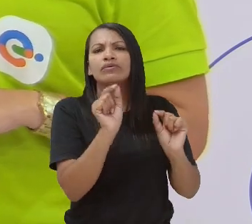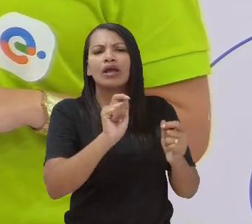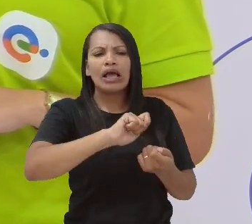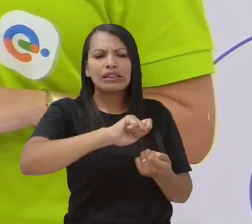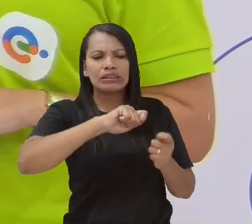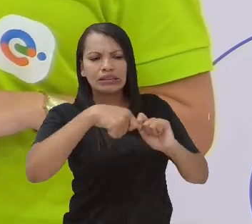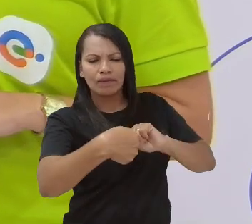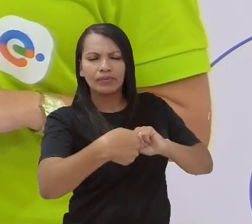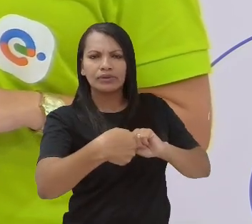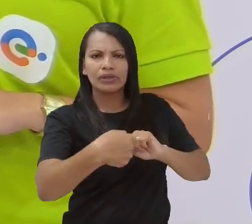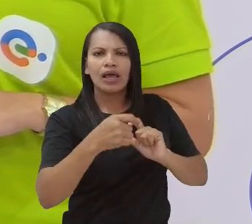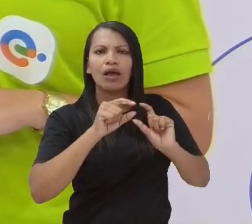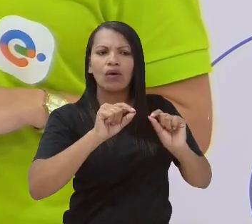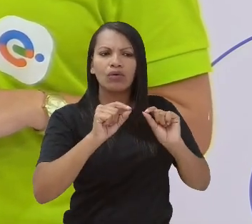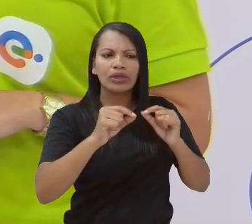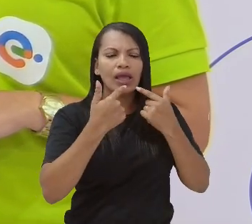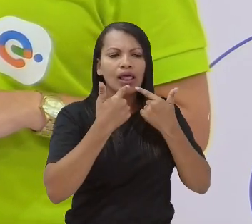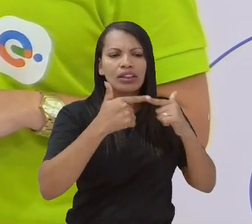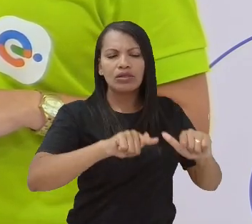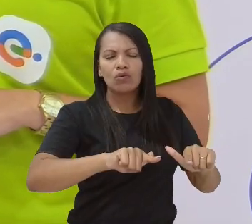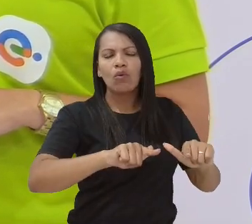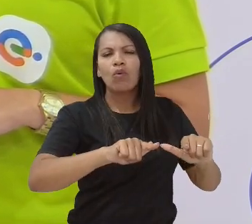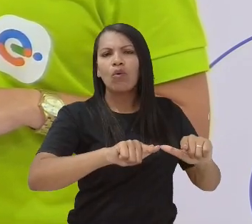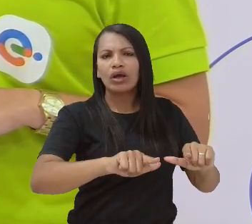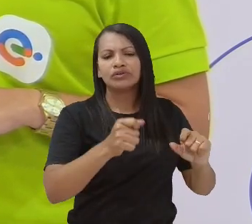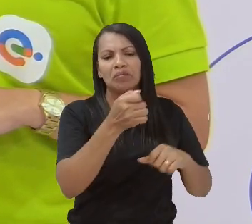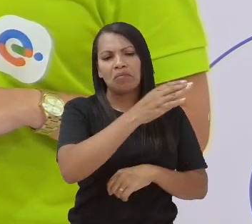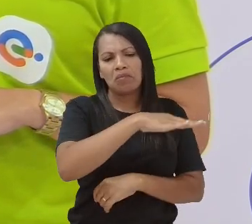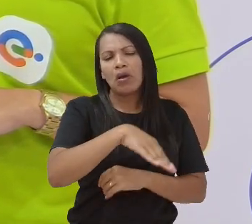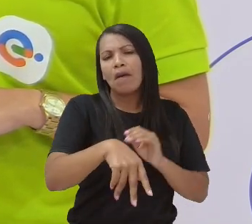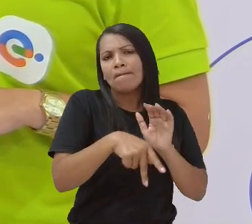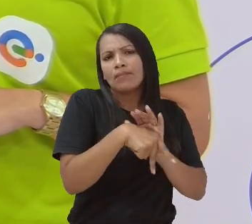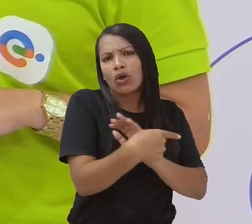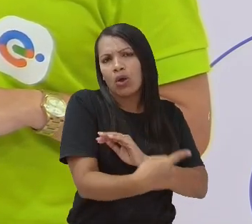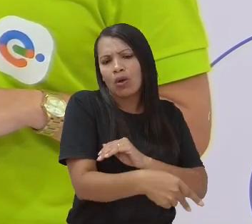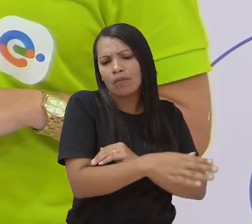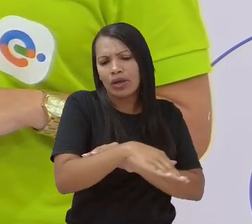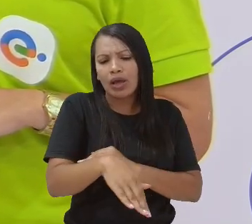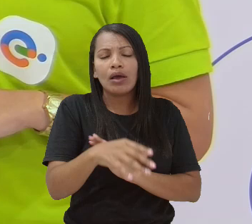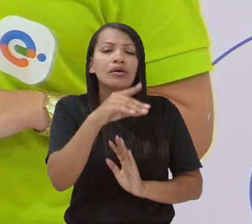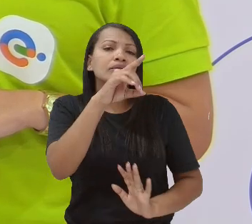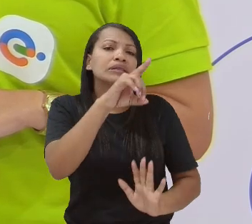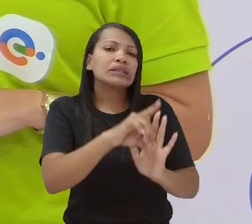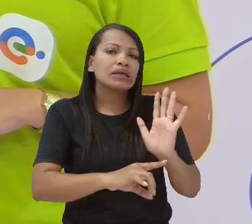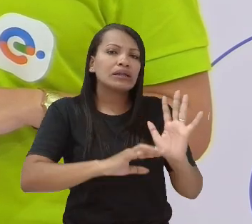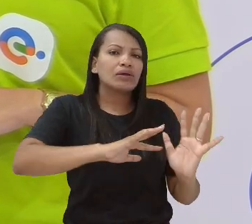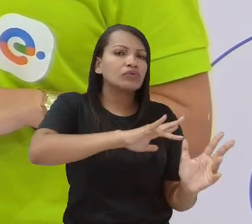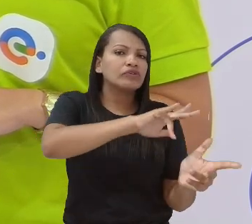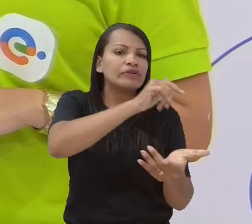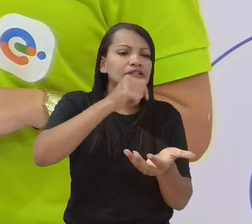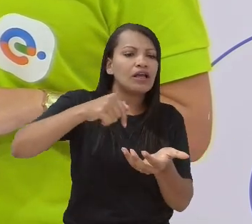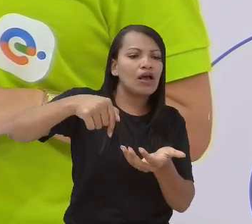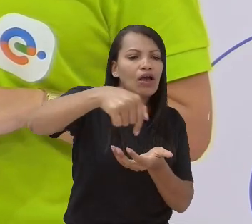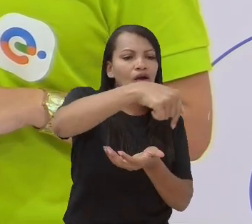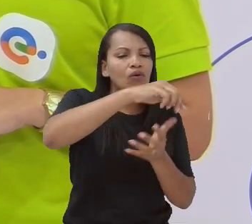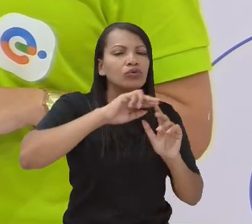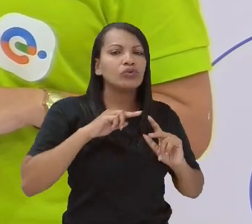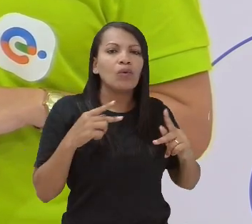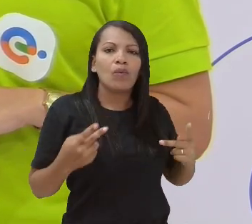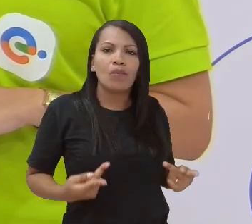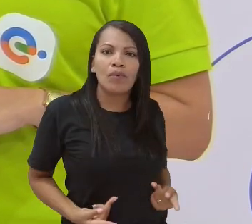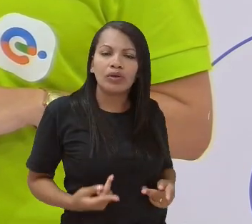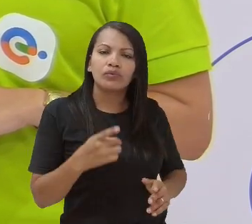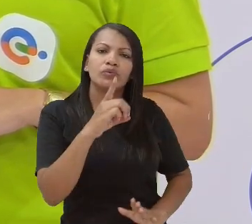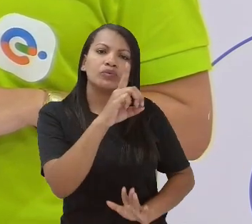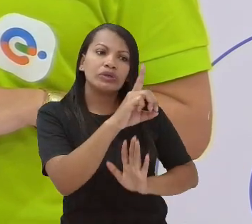né, para a melhor compreensão. Sim. Porque a gente pensar, por exemplo, que a gente citou dos direitos universais do ser humano. Os direitos universais,